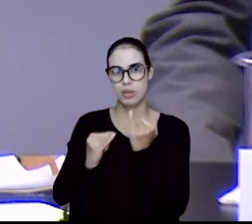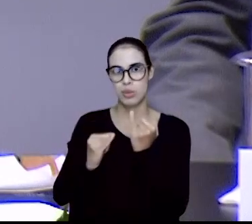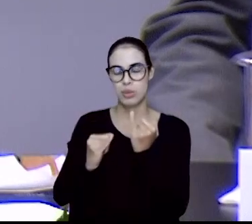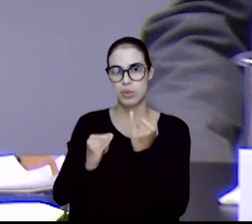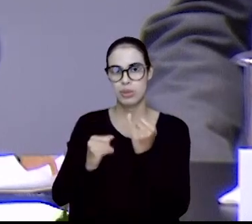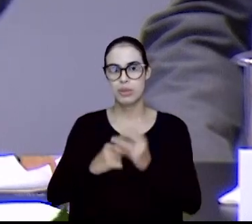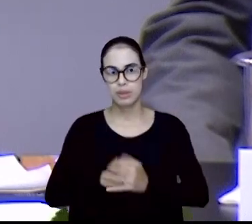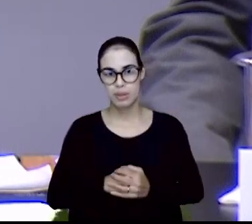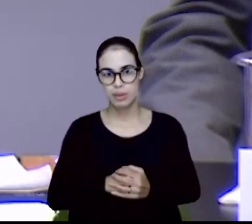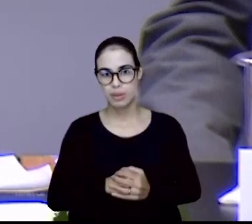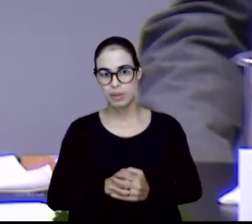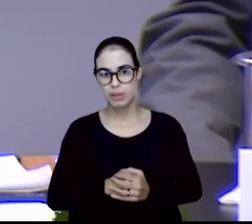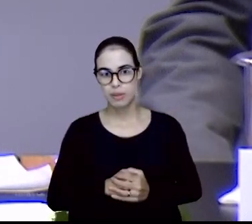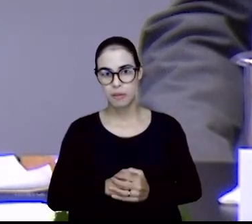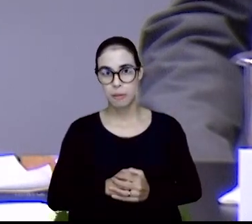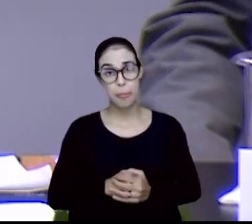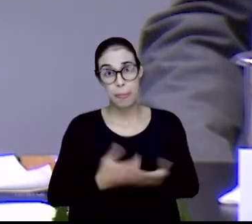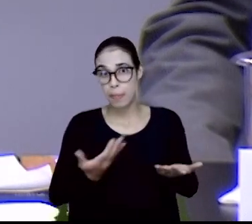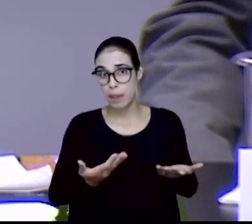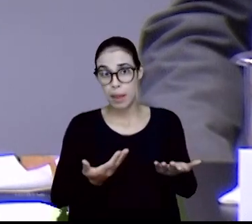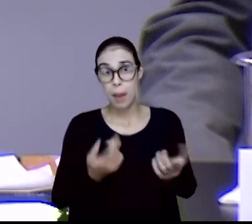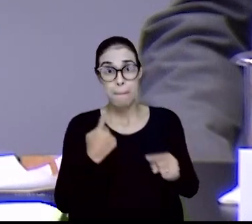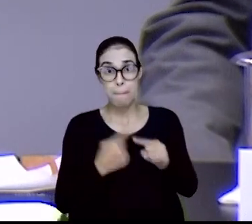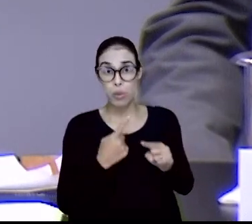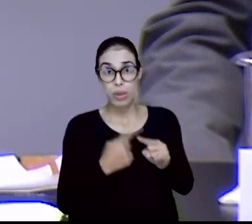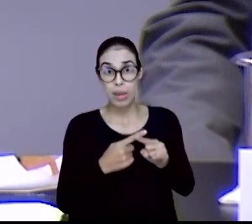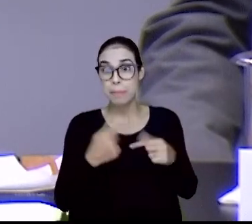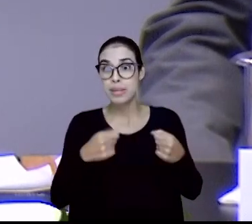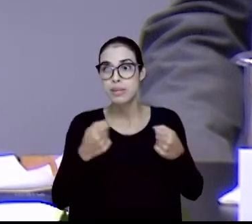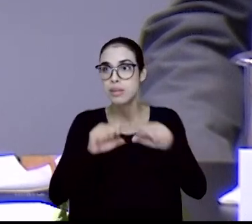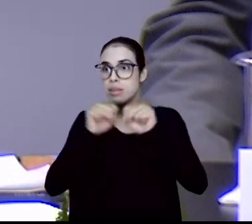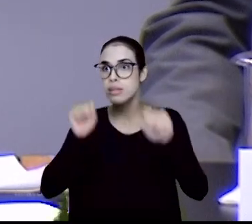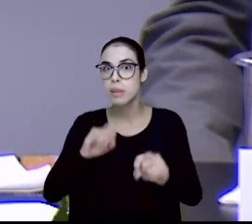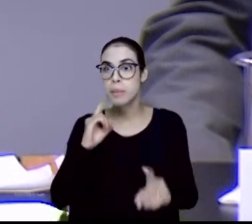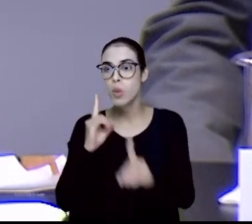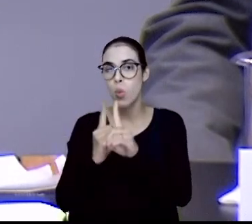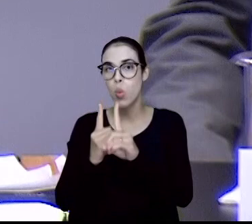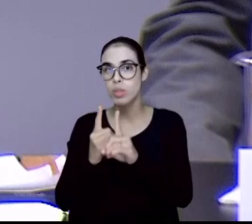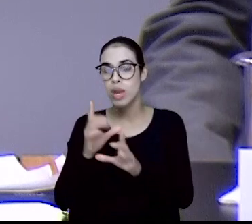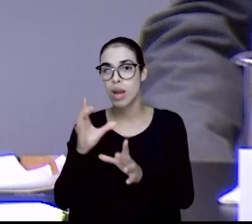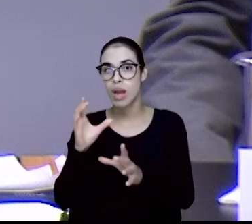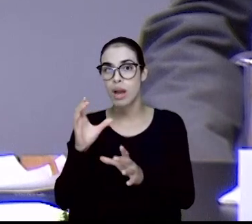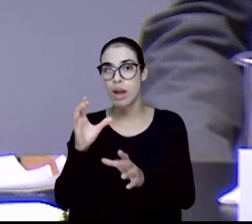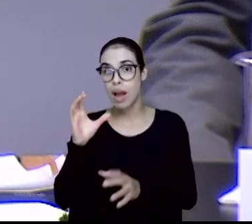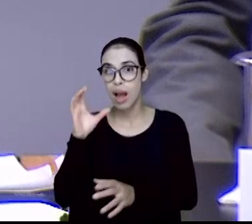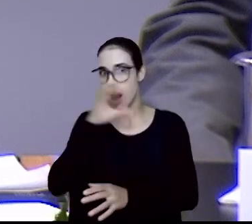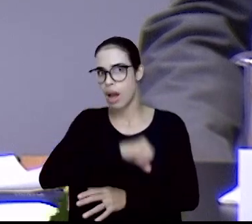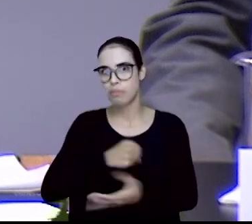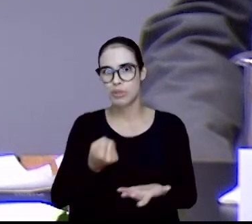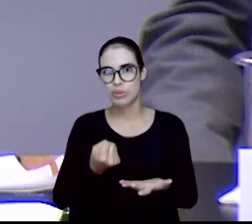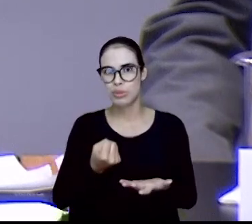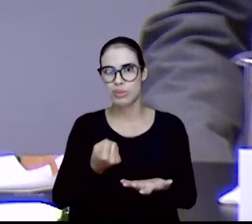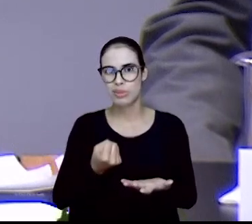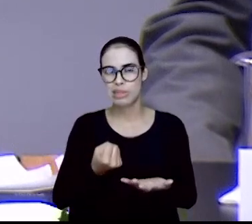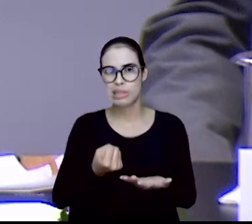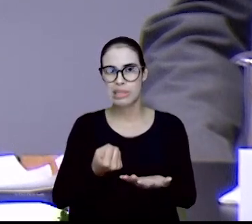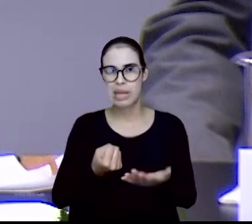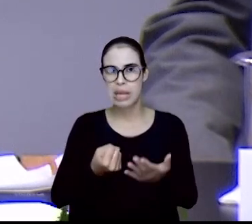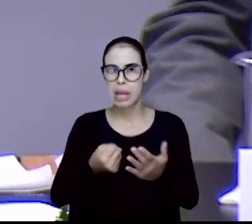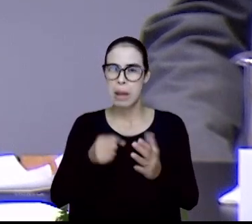ter uma ferramenta que ajude a localizar, senão fica uma loteria, uma procura artesanal pelo